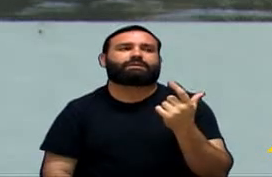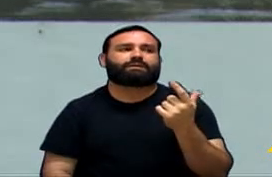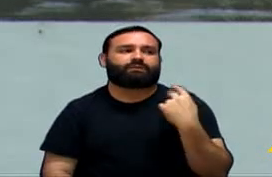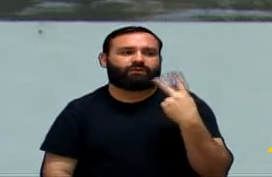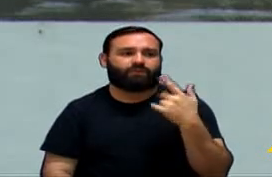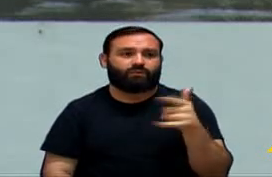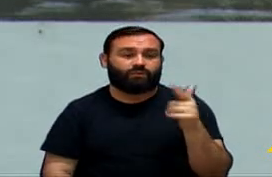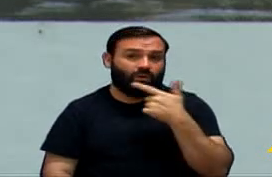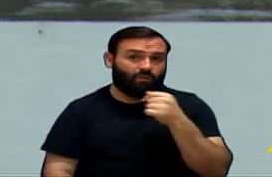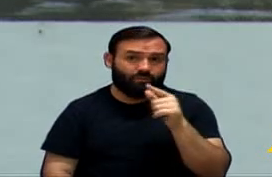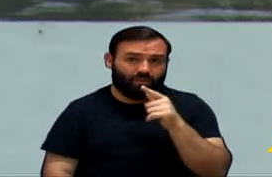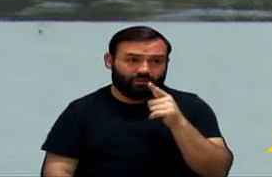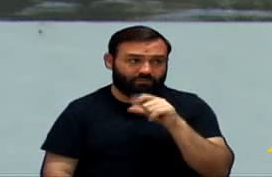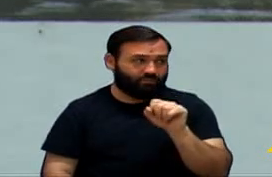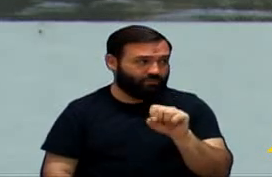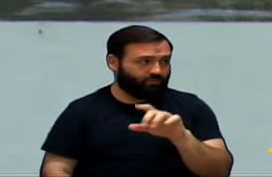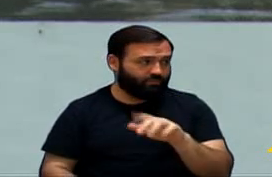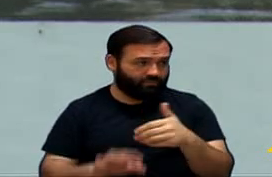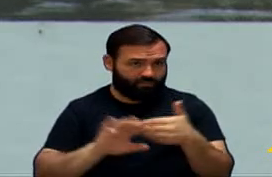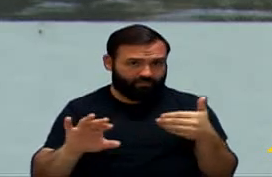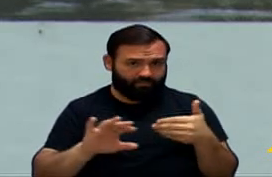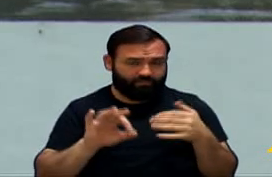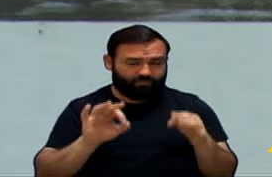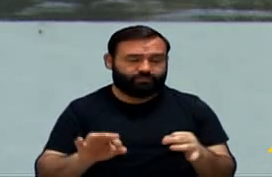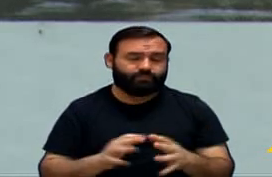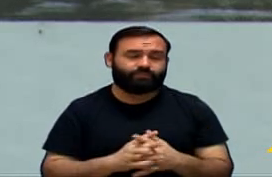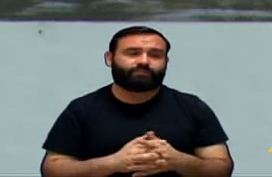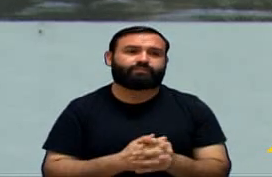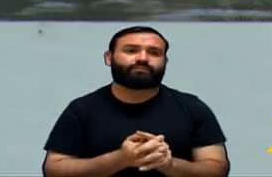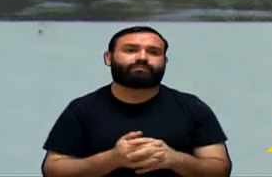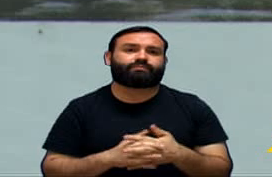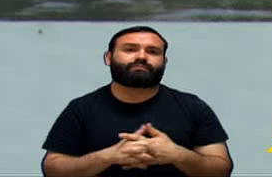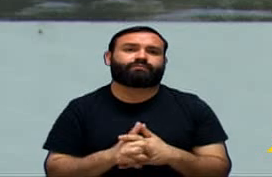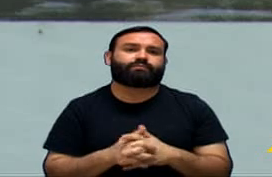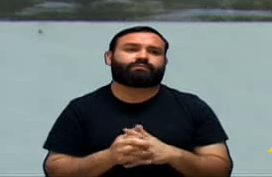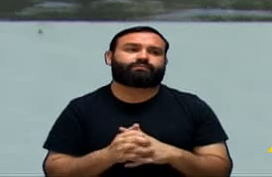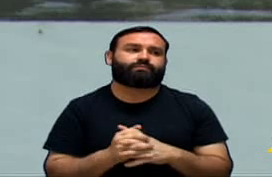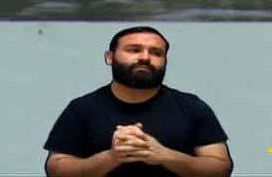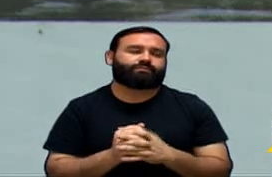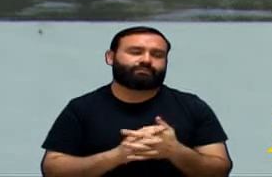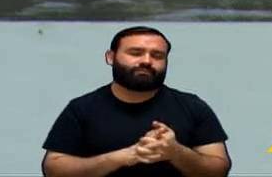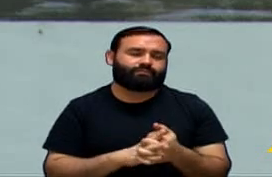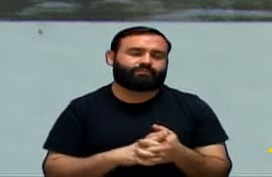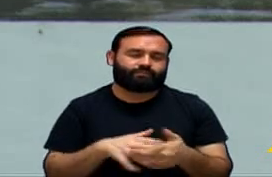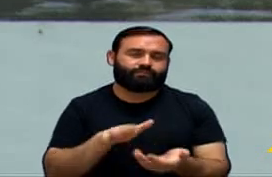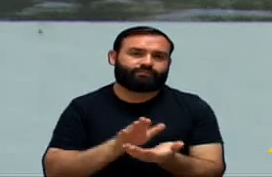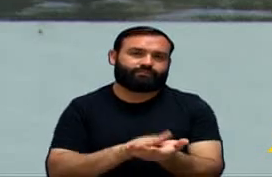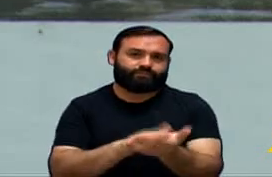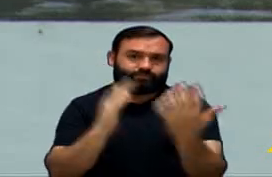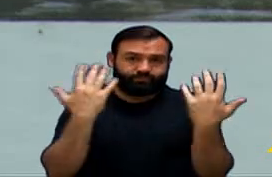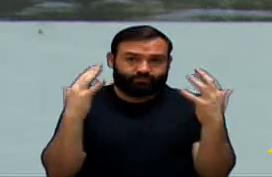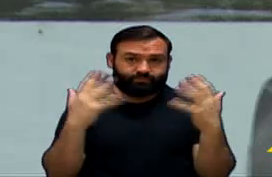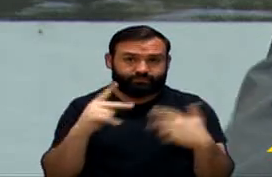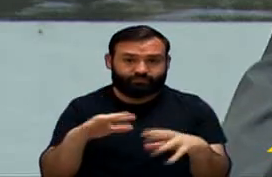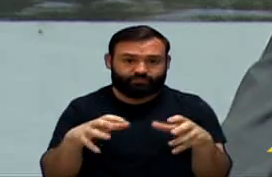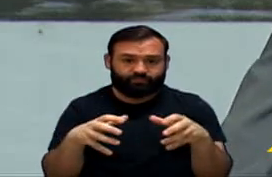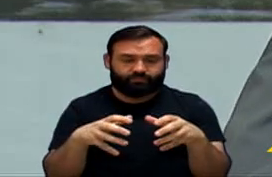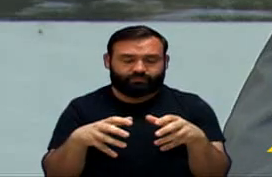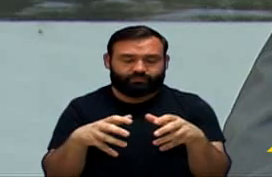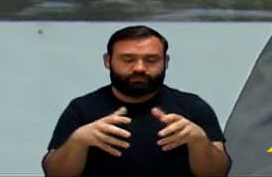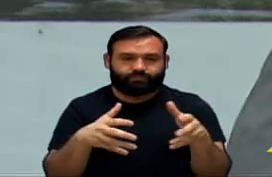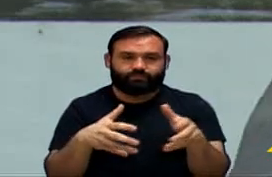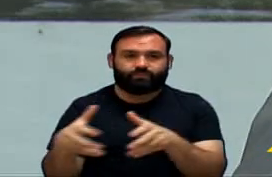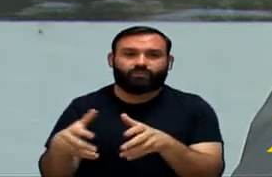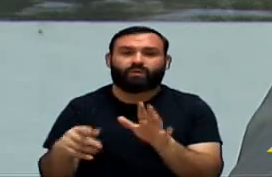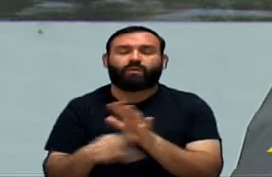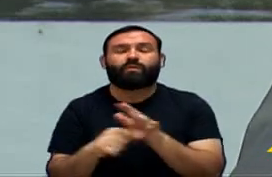vereadores f parte então rapidinho eh parabéns parabéns pela comissão do meio